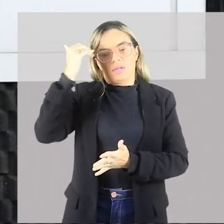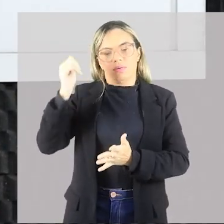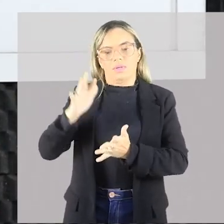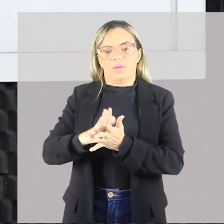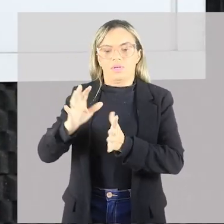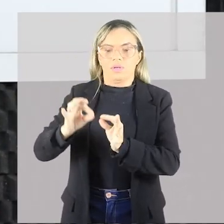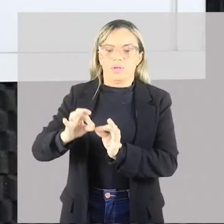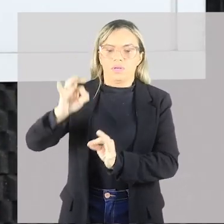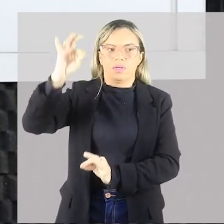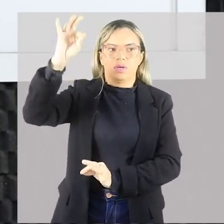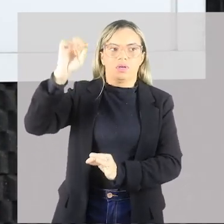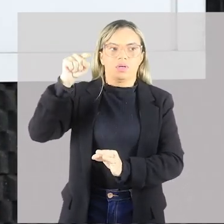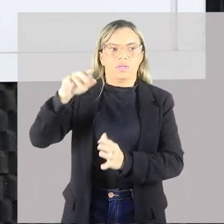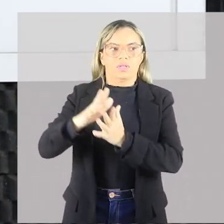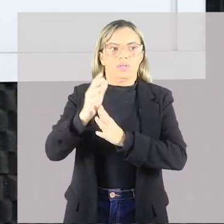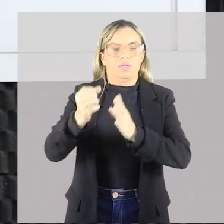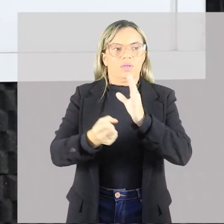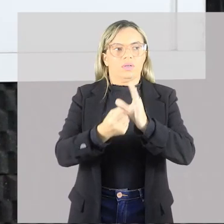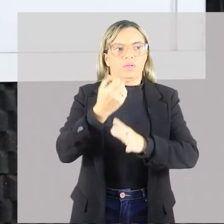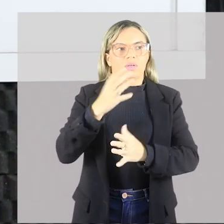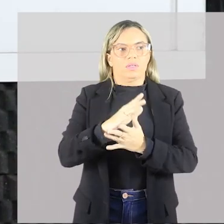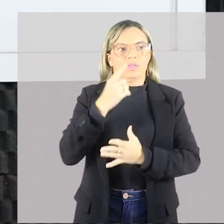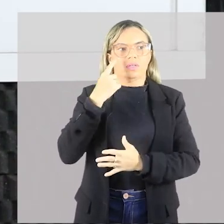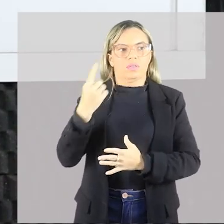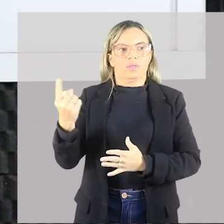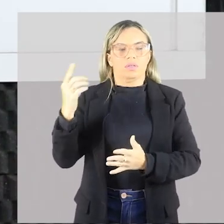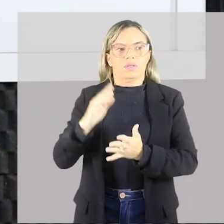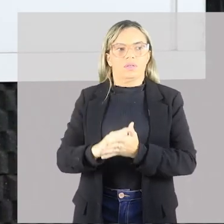final, você vai multiplicar por 40